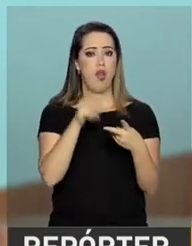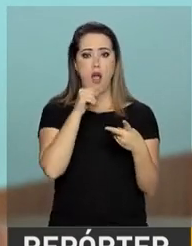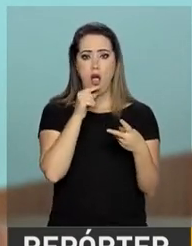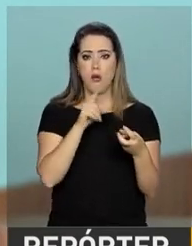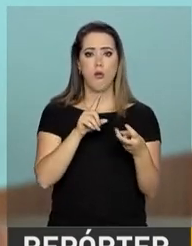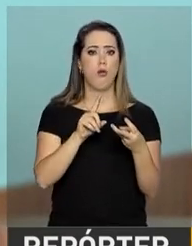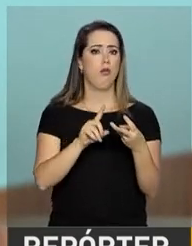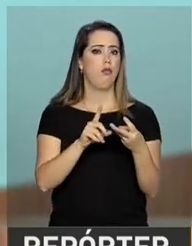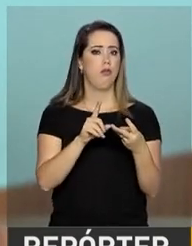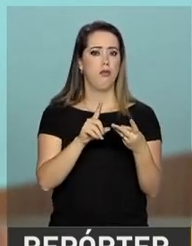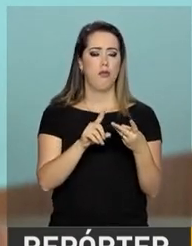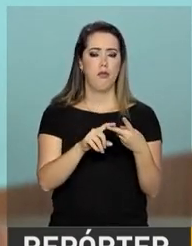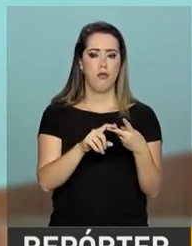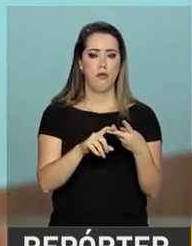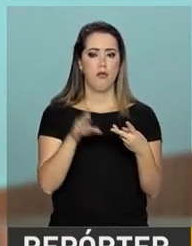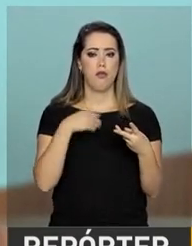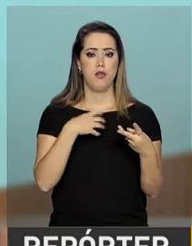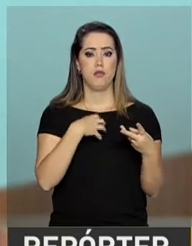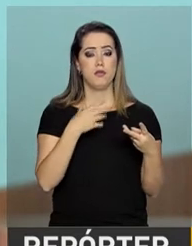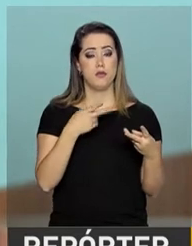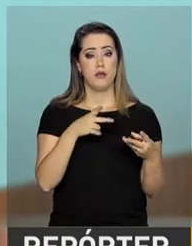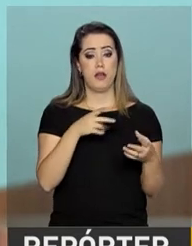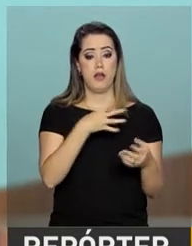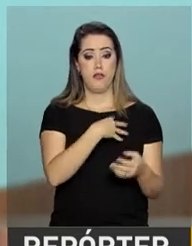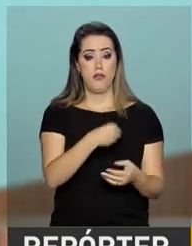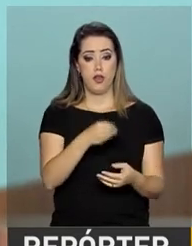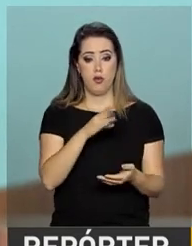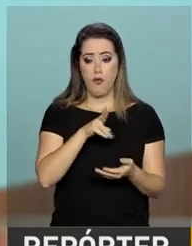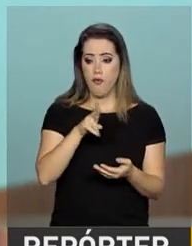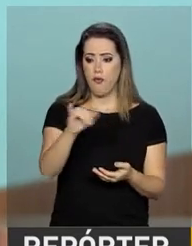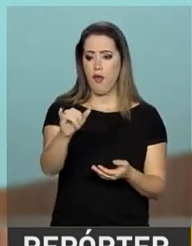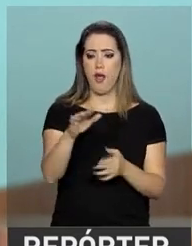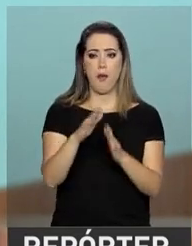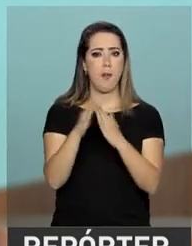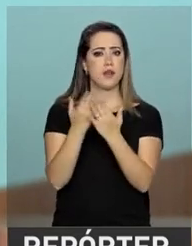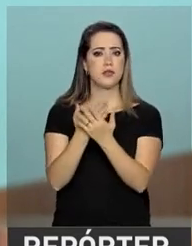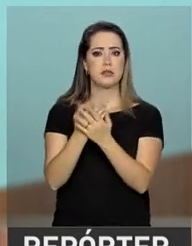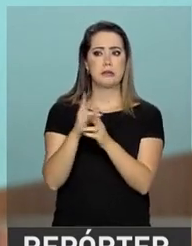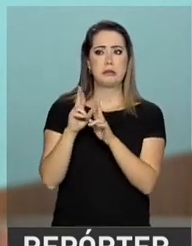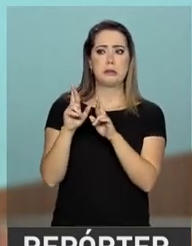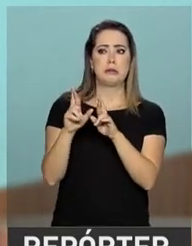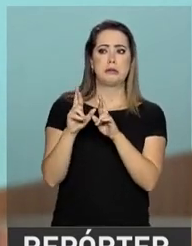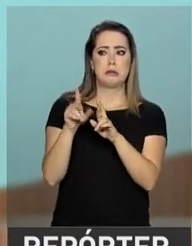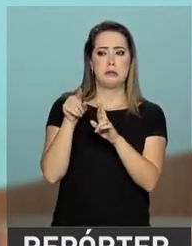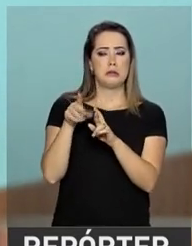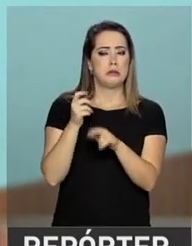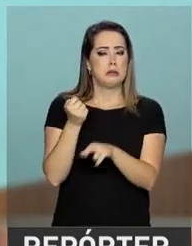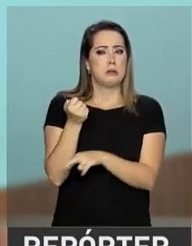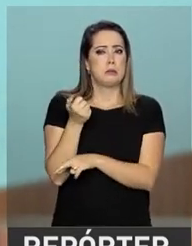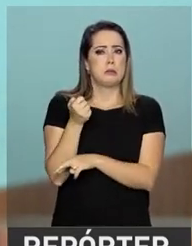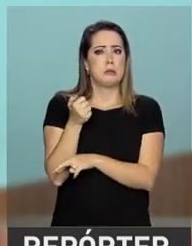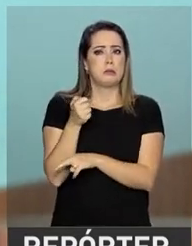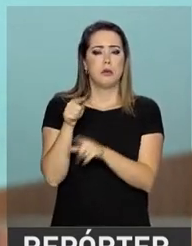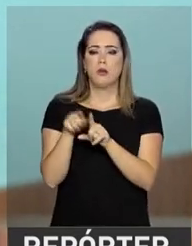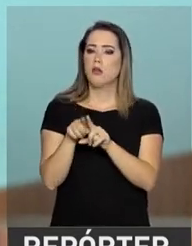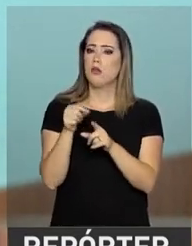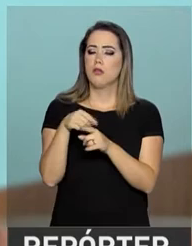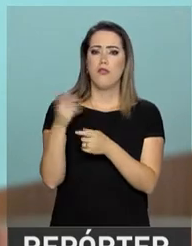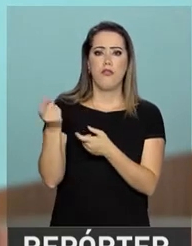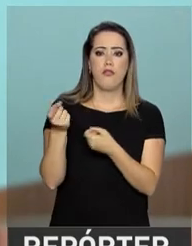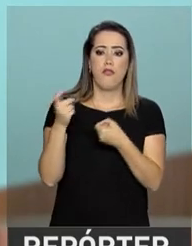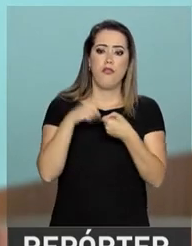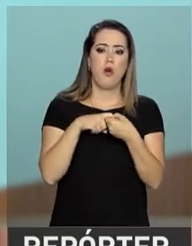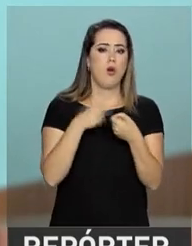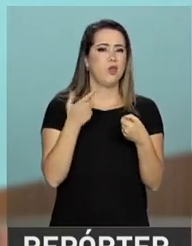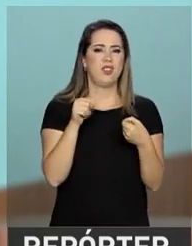quanto falta quando você manda a sua criança na escola você tem que esperar todos os minutos ele vai volta ou ele não vai